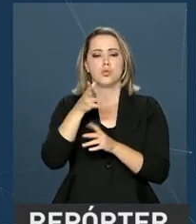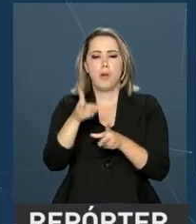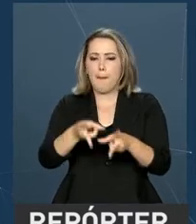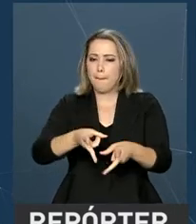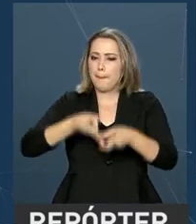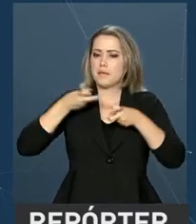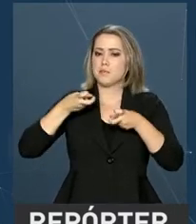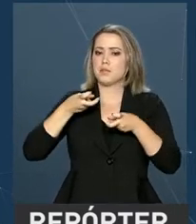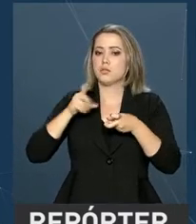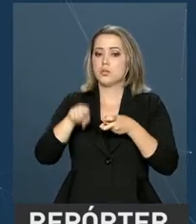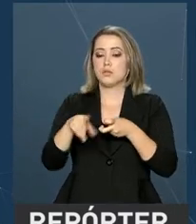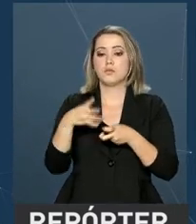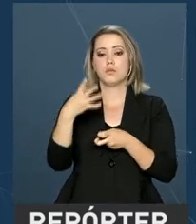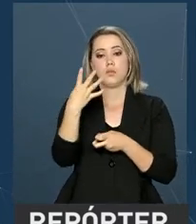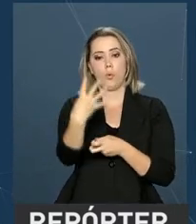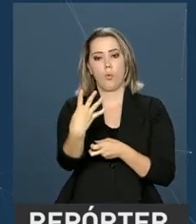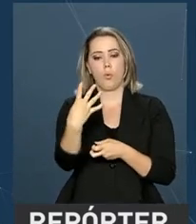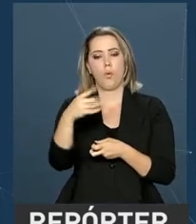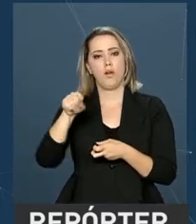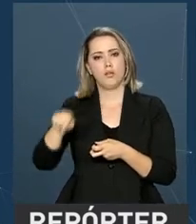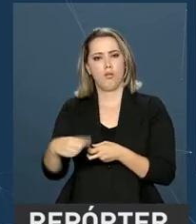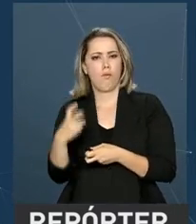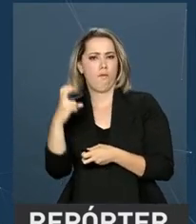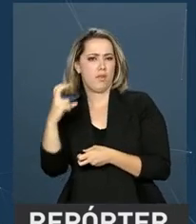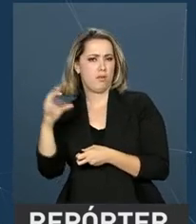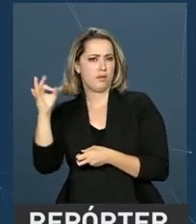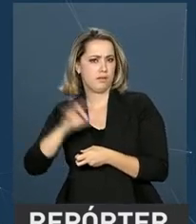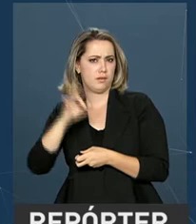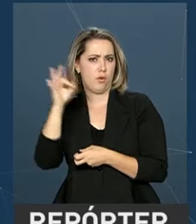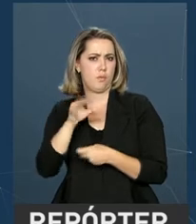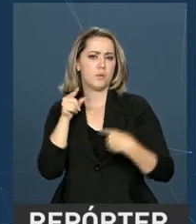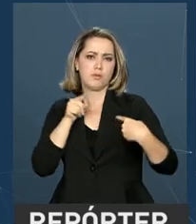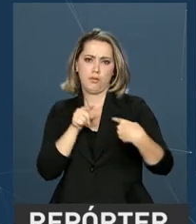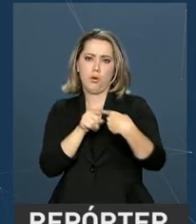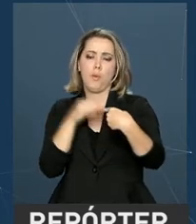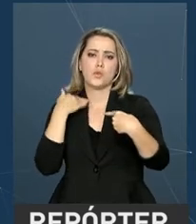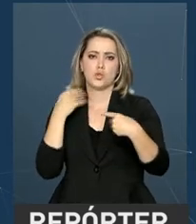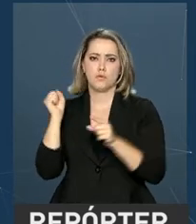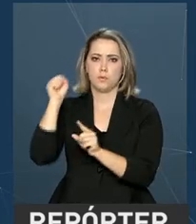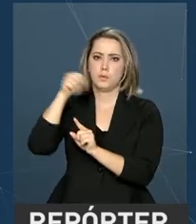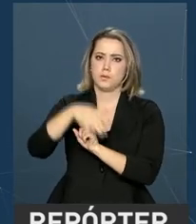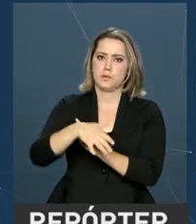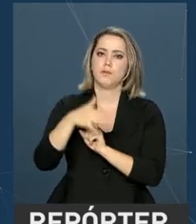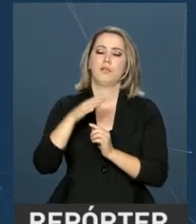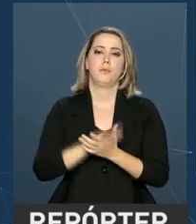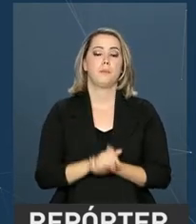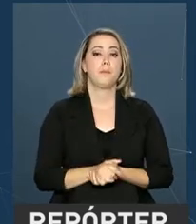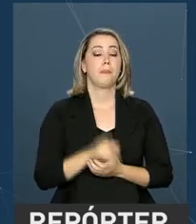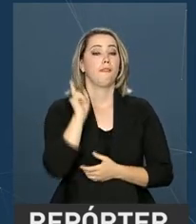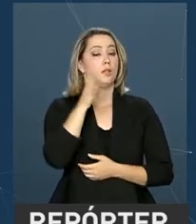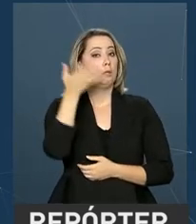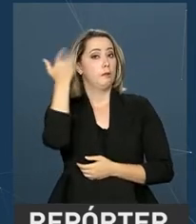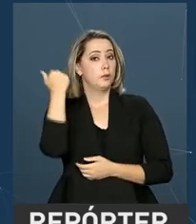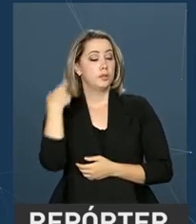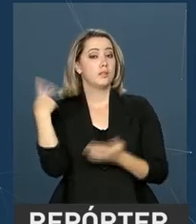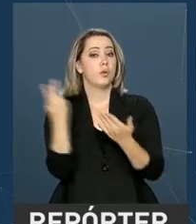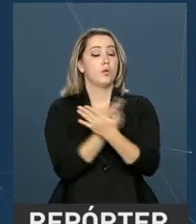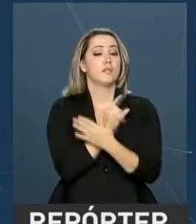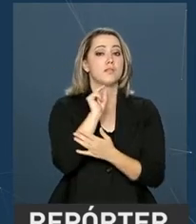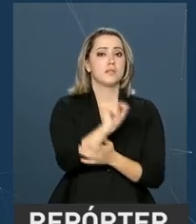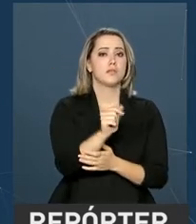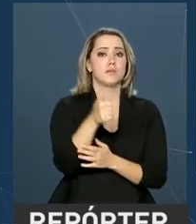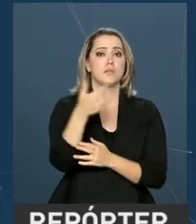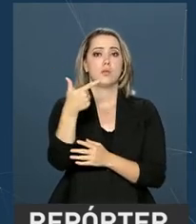deve ficar abaixo do centro da meta do banco central que é de 4 6 por cento a última vez que isso ocorreu foi